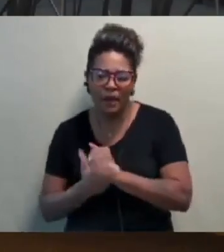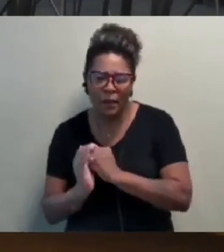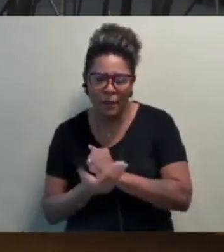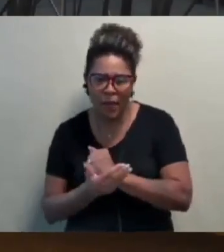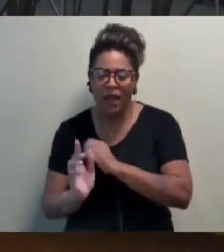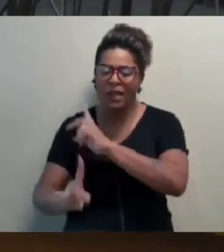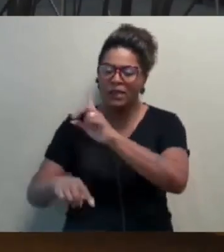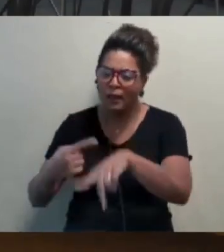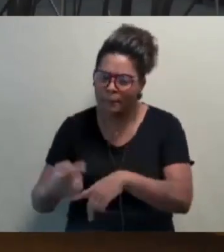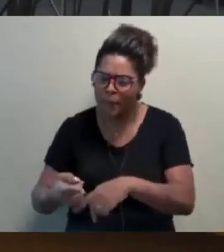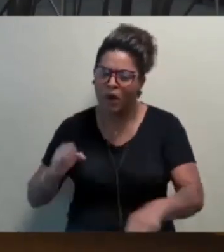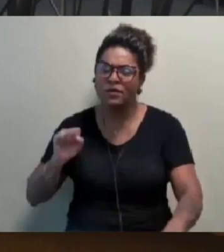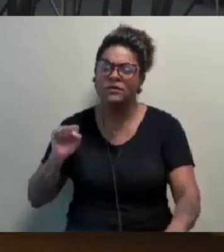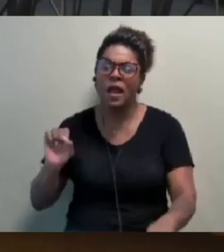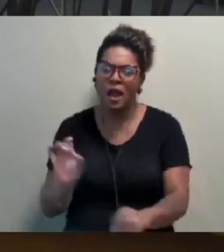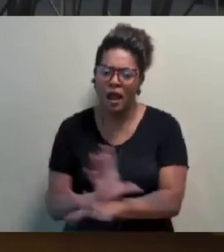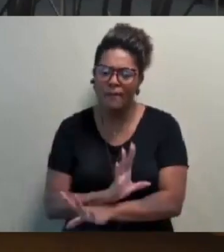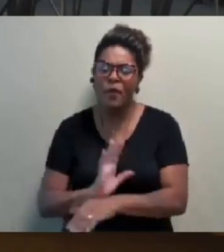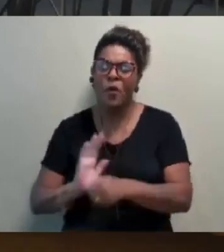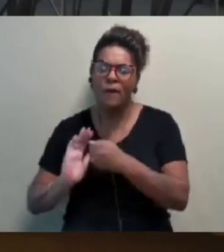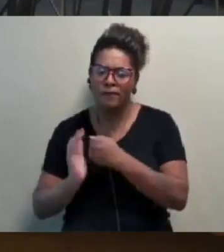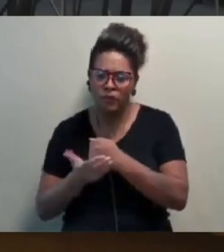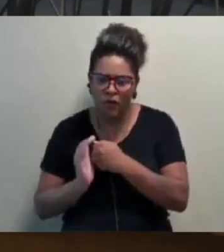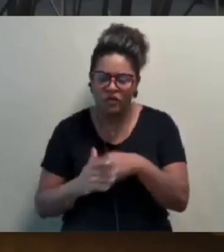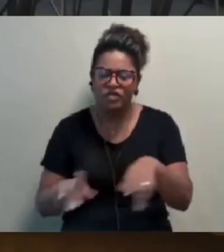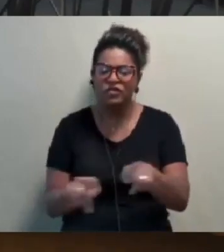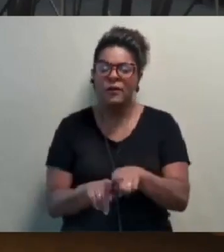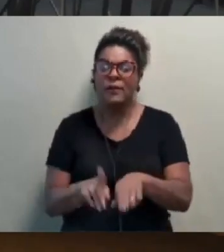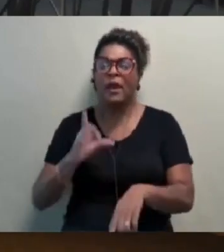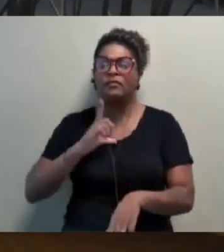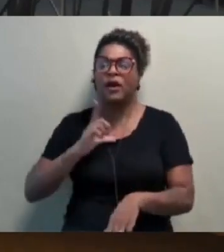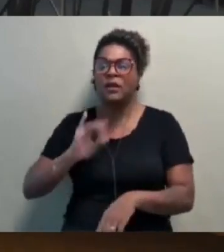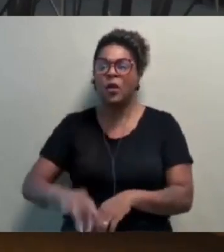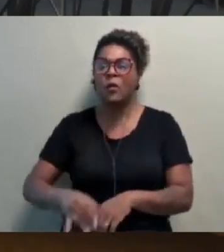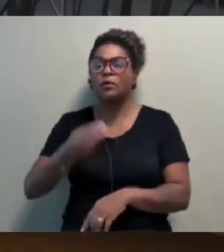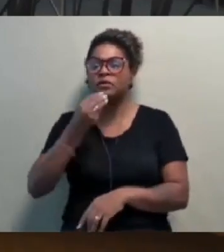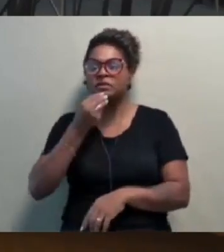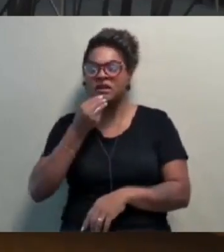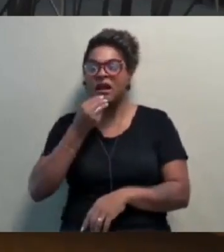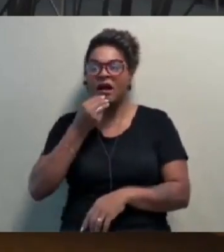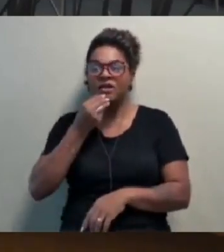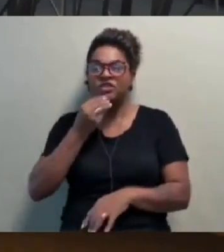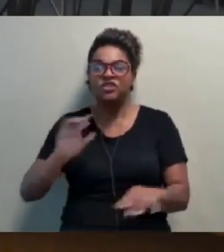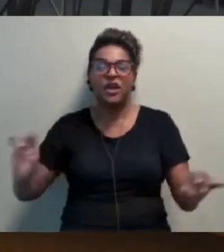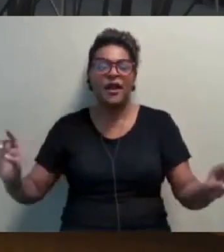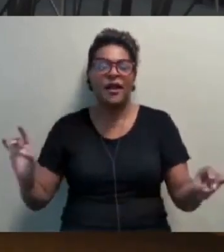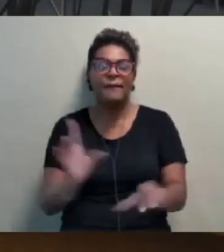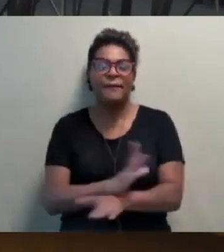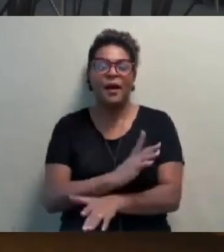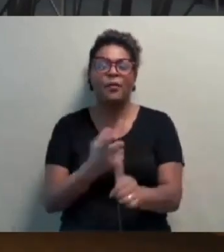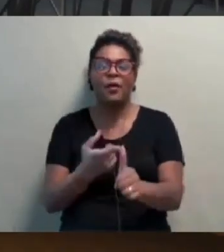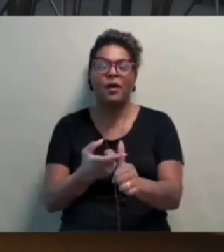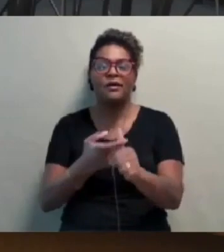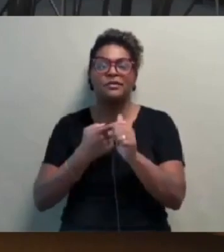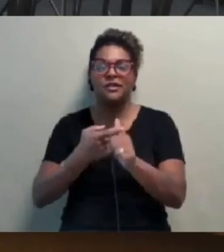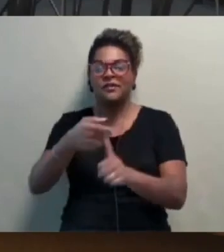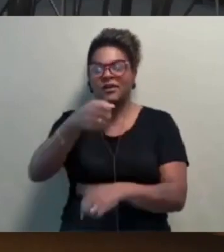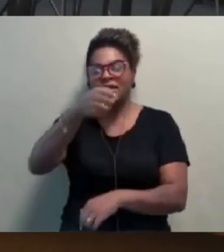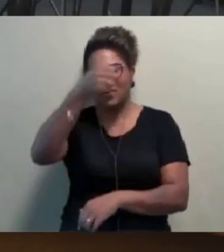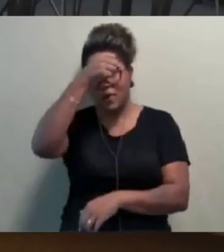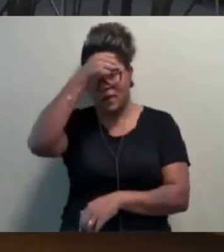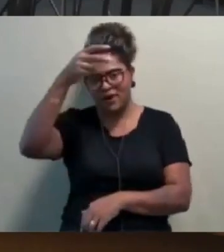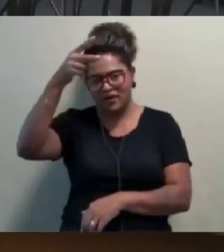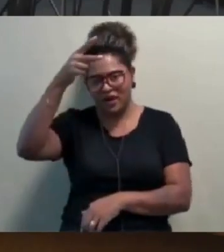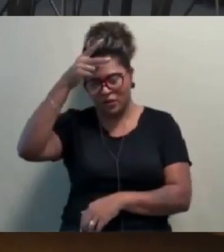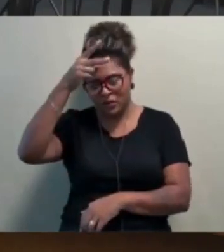a pandemia, que vão ter uma oportunidade de quitar os seus débitos com a prefeitura e colocar a sua vida em dia. Então, eu peço sim, já adiantando